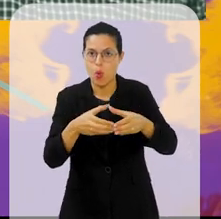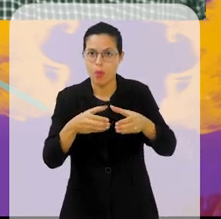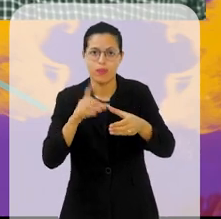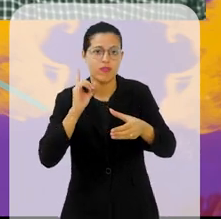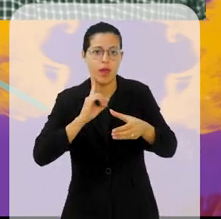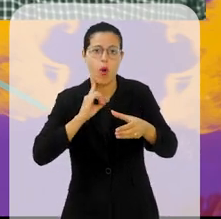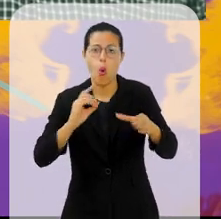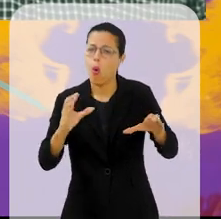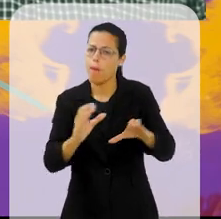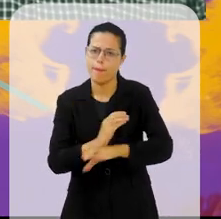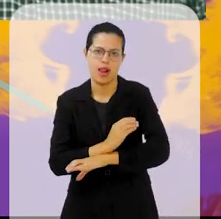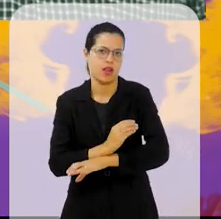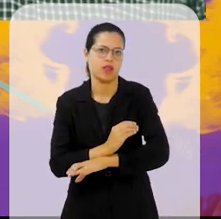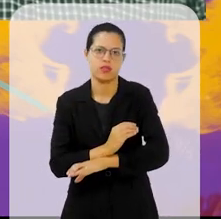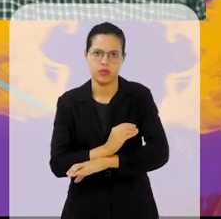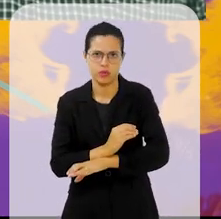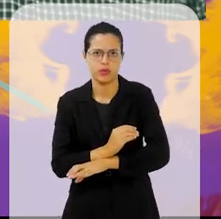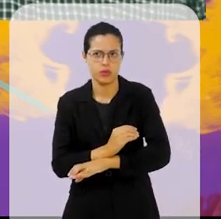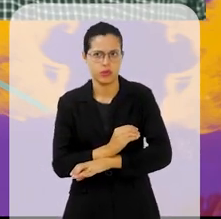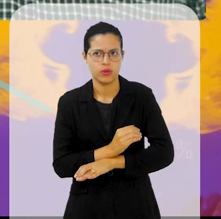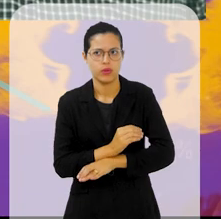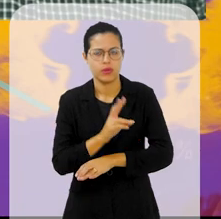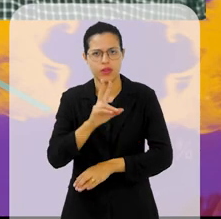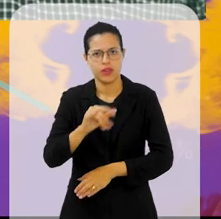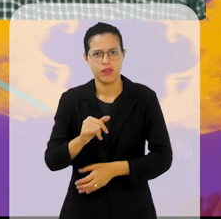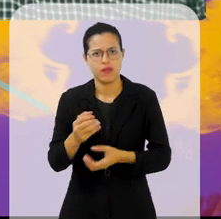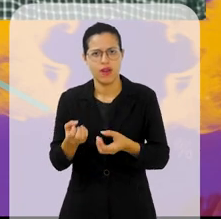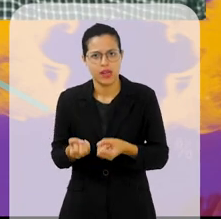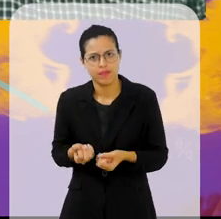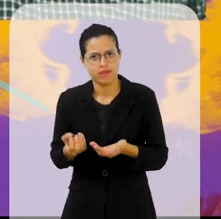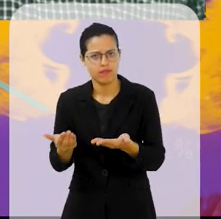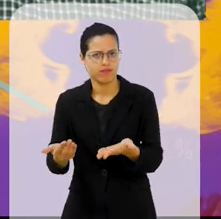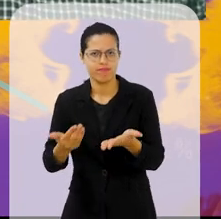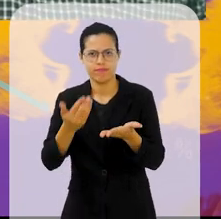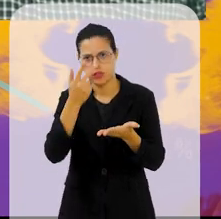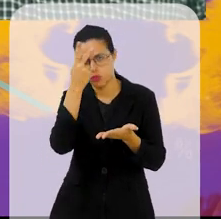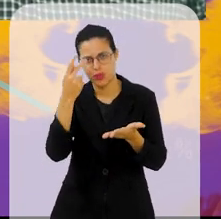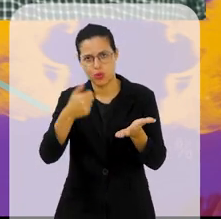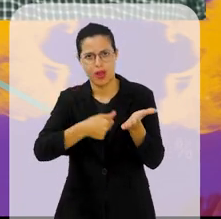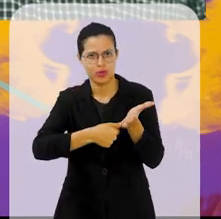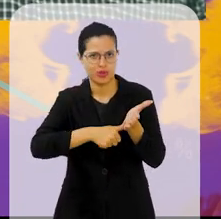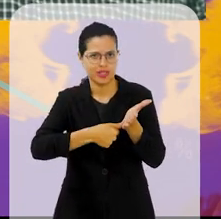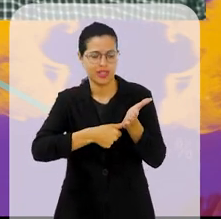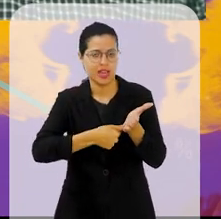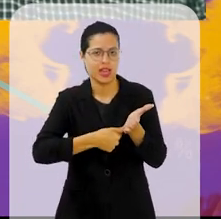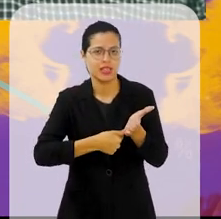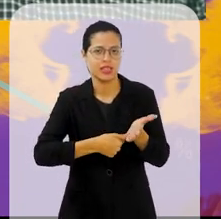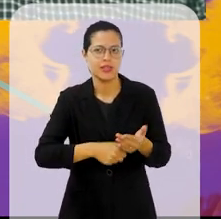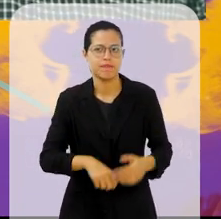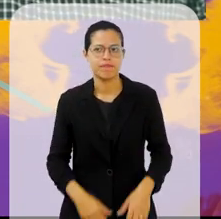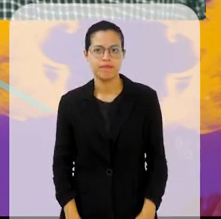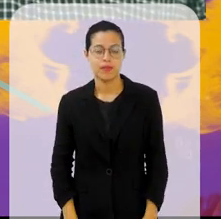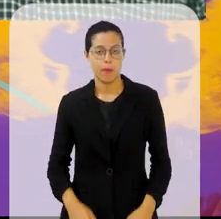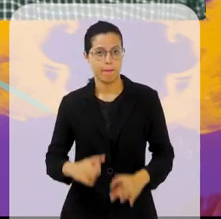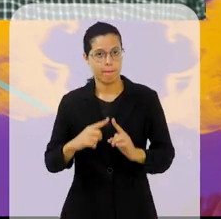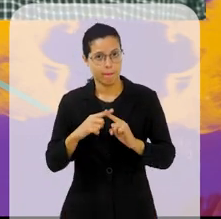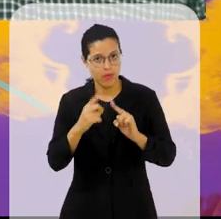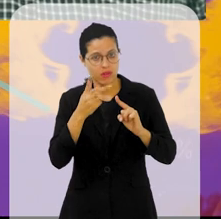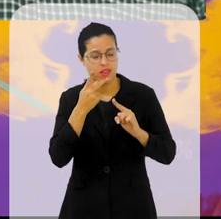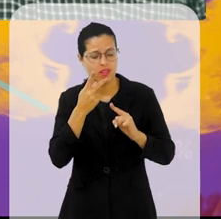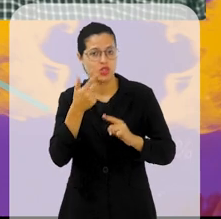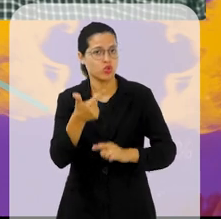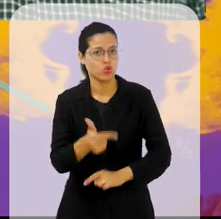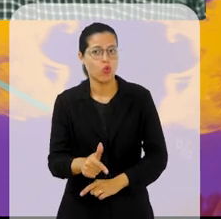completo naquilo que vai ofertar ao seu associado. Mas eu volto a